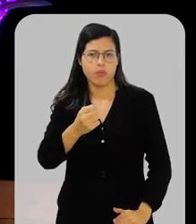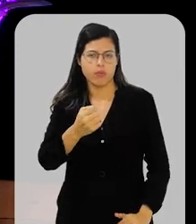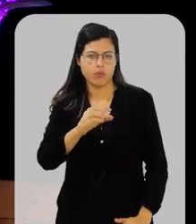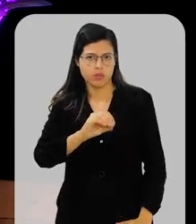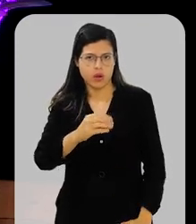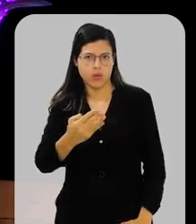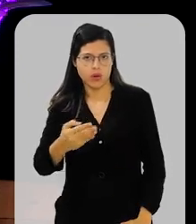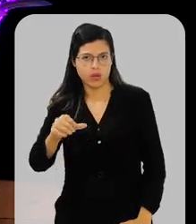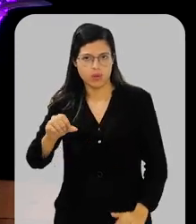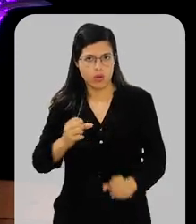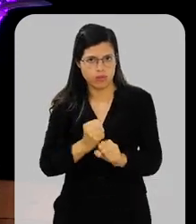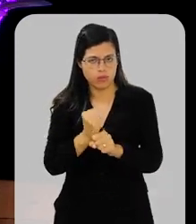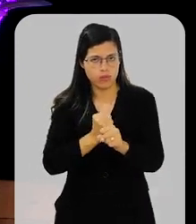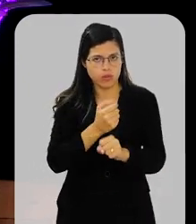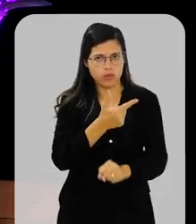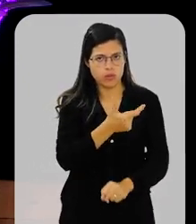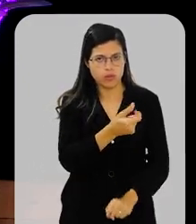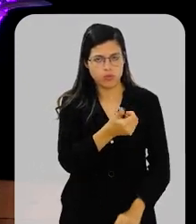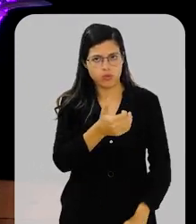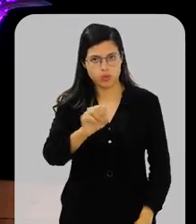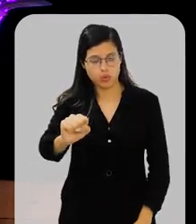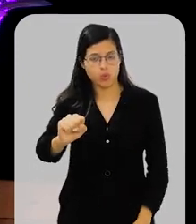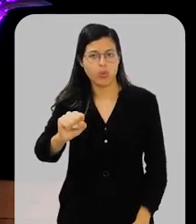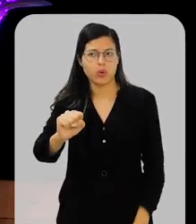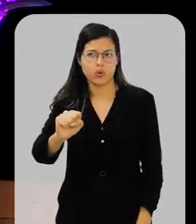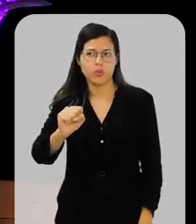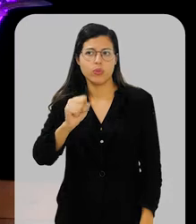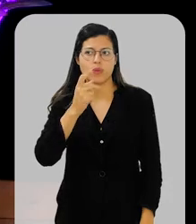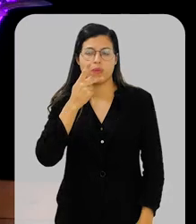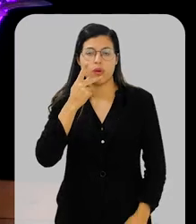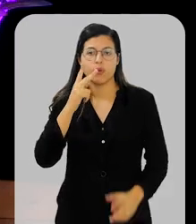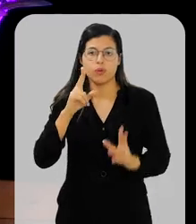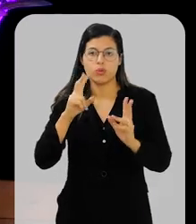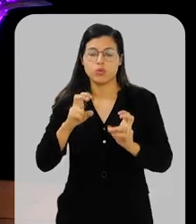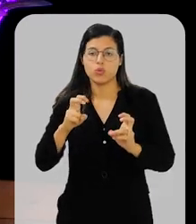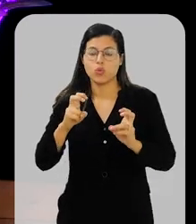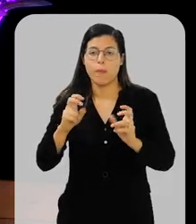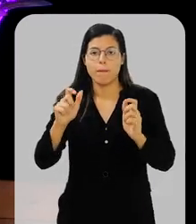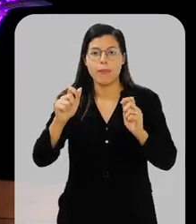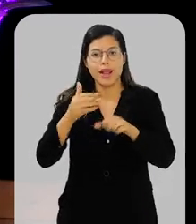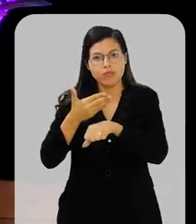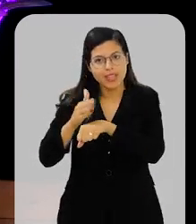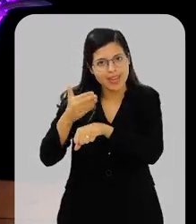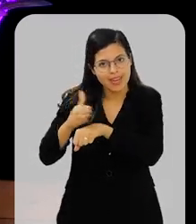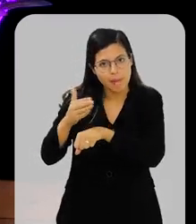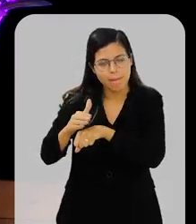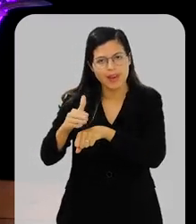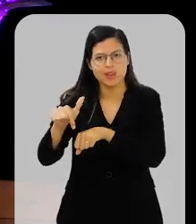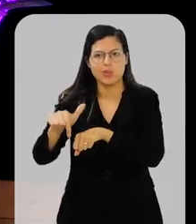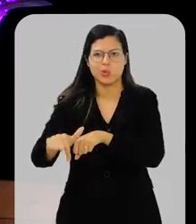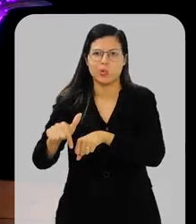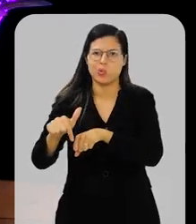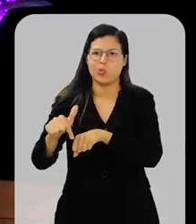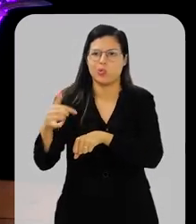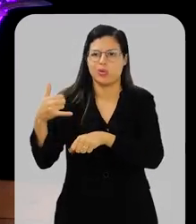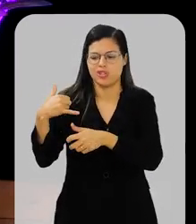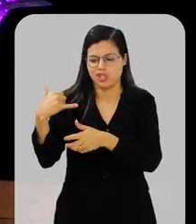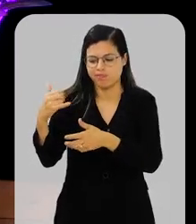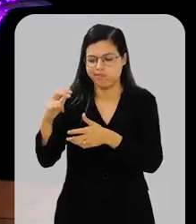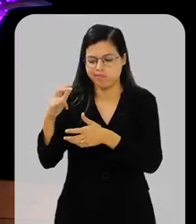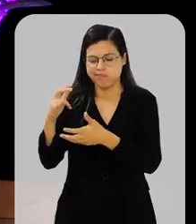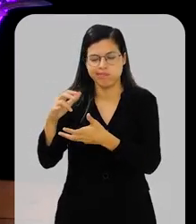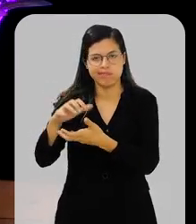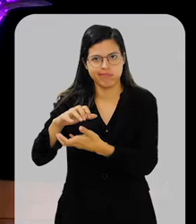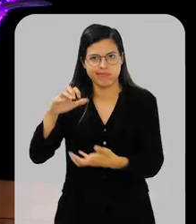Lei 8.049, de 2018, que preconiza capacitação em gerontologia para essa equipe. Então,